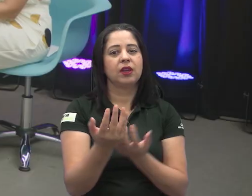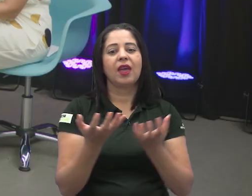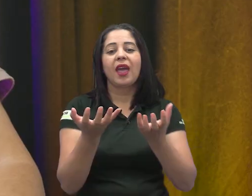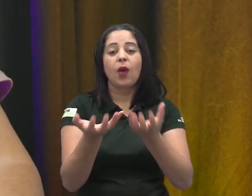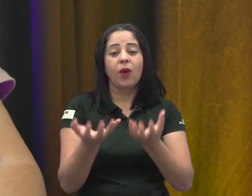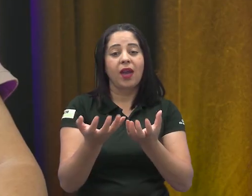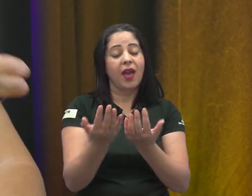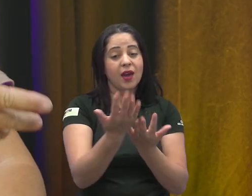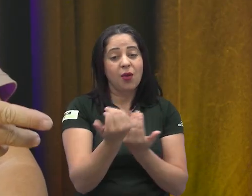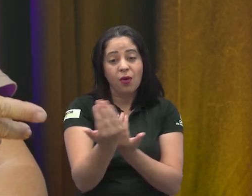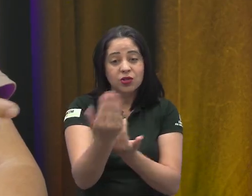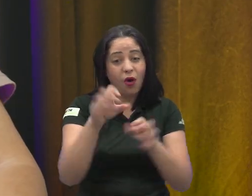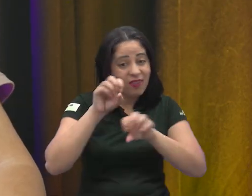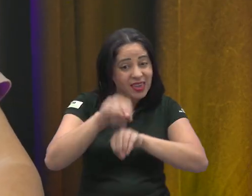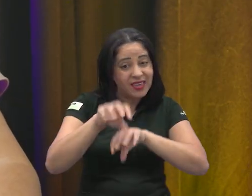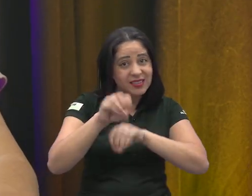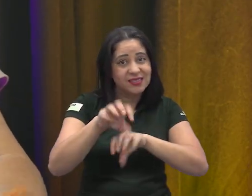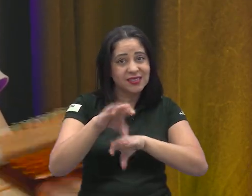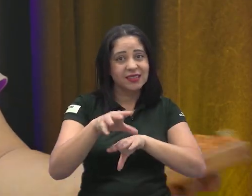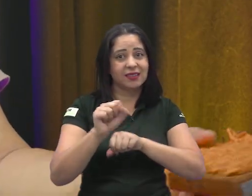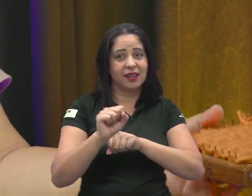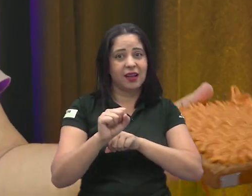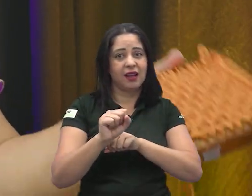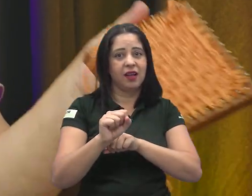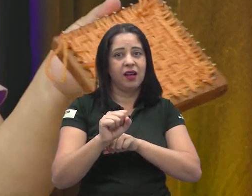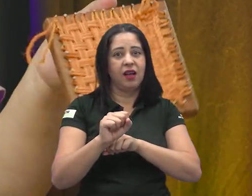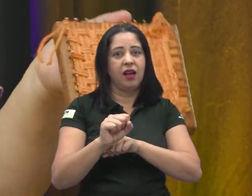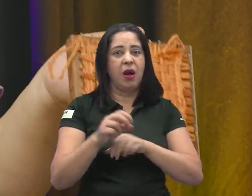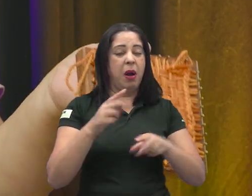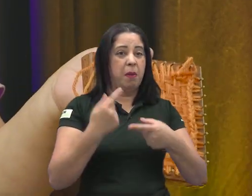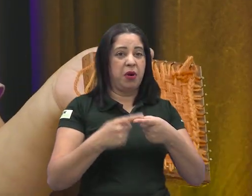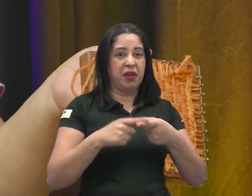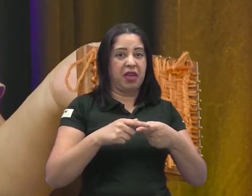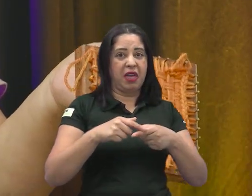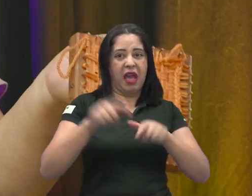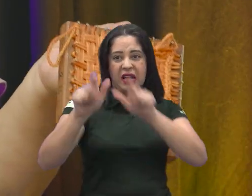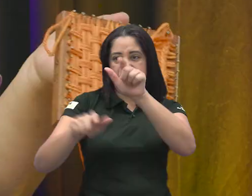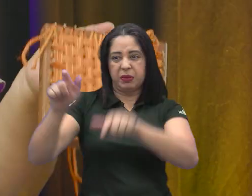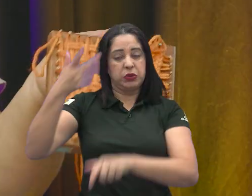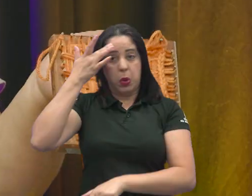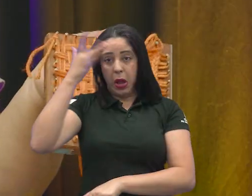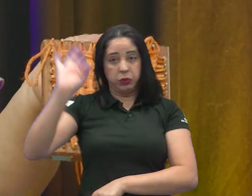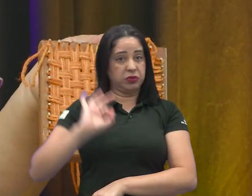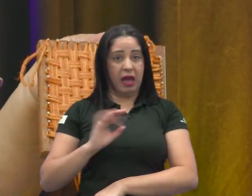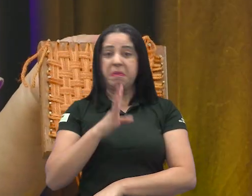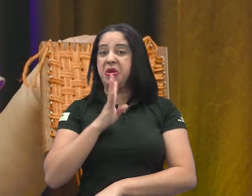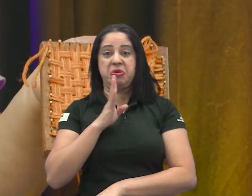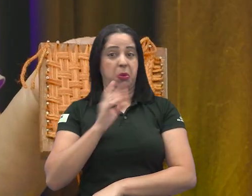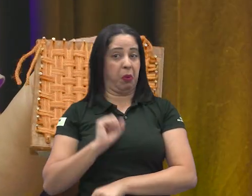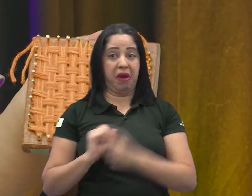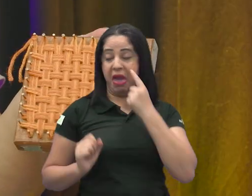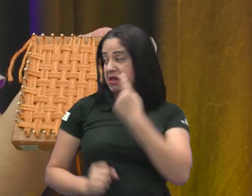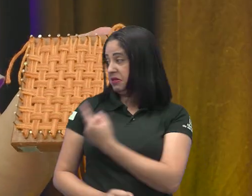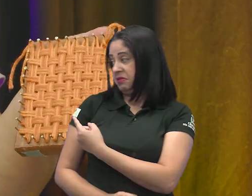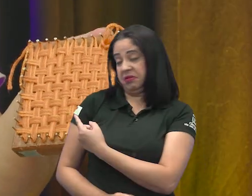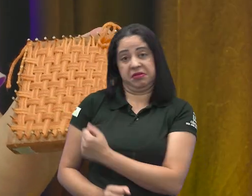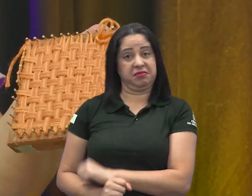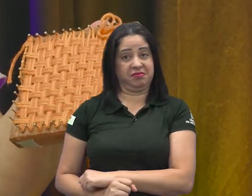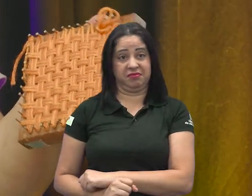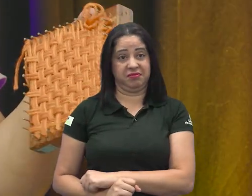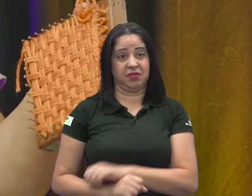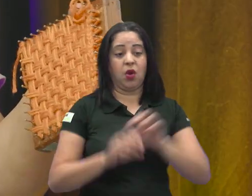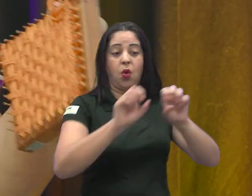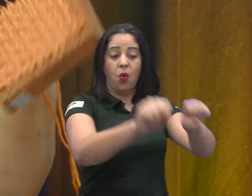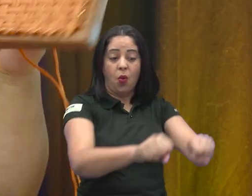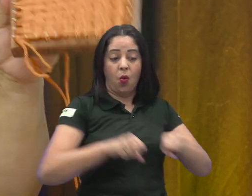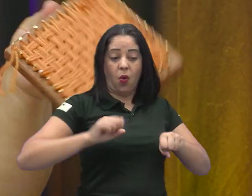ela multiplique também, porque hoje em dia se fala assim, o que é um tear de prego? Muitas vezes as pessoas não sabem o que é, Sim. né? O